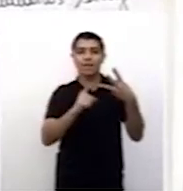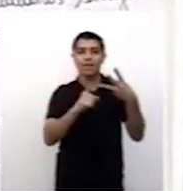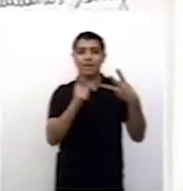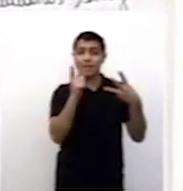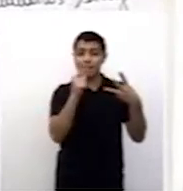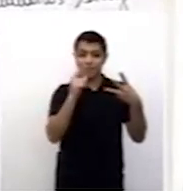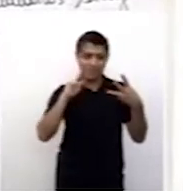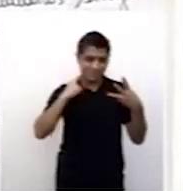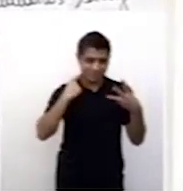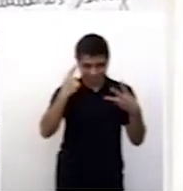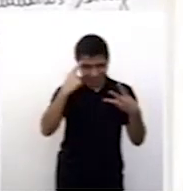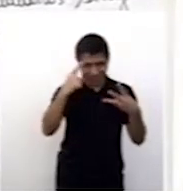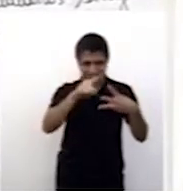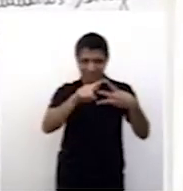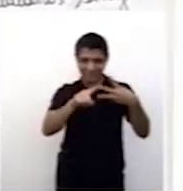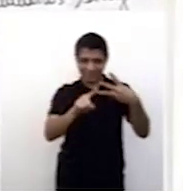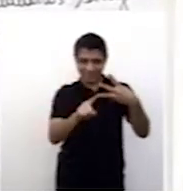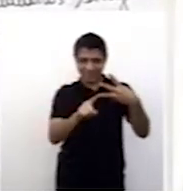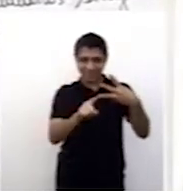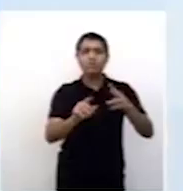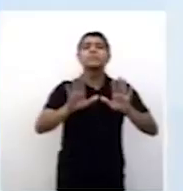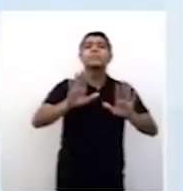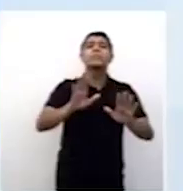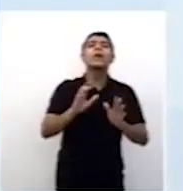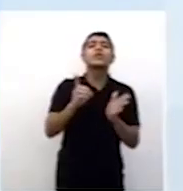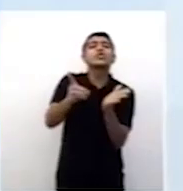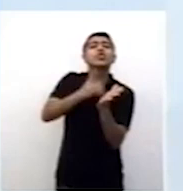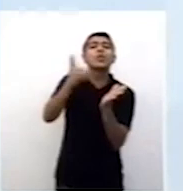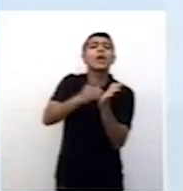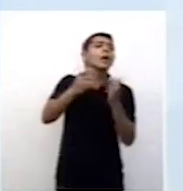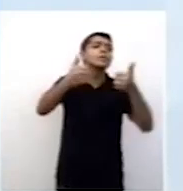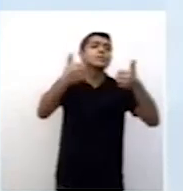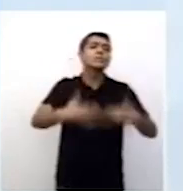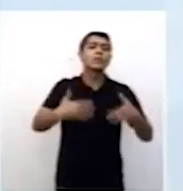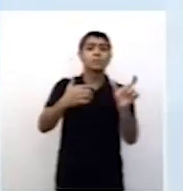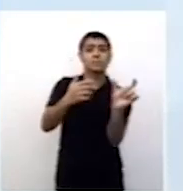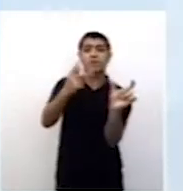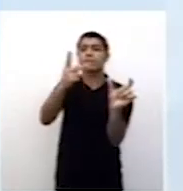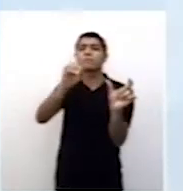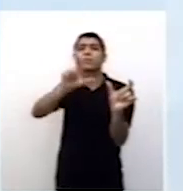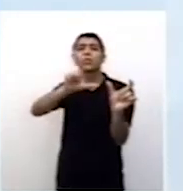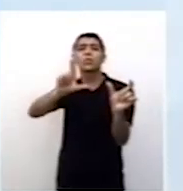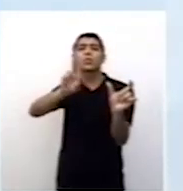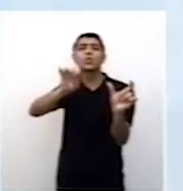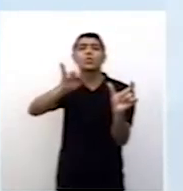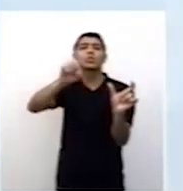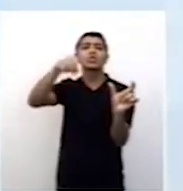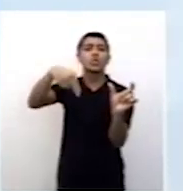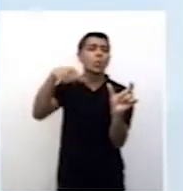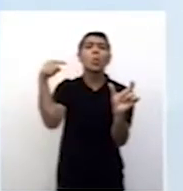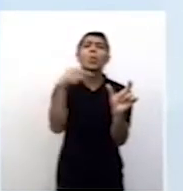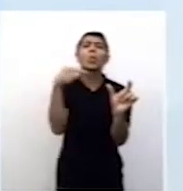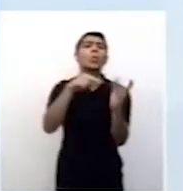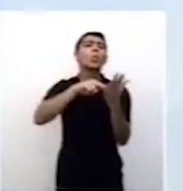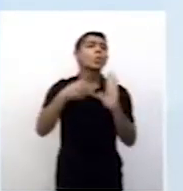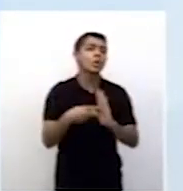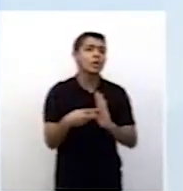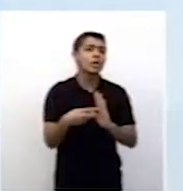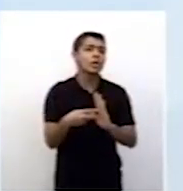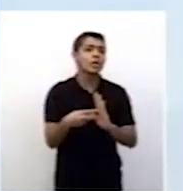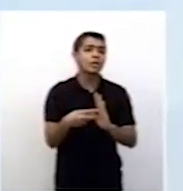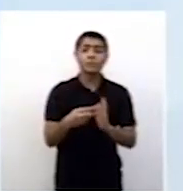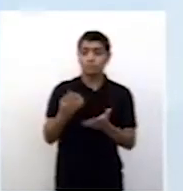pollution. De acordo com o dicionário, o que é? Você poderia ler para nós, Jússi? Claro. Então, vamos